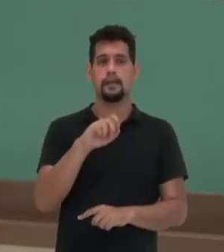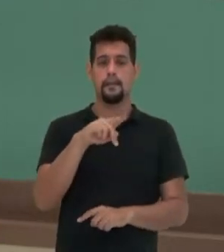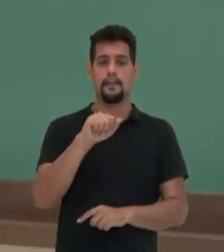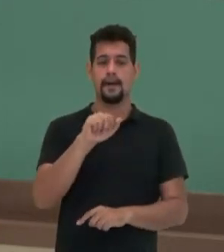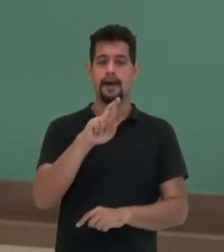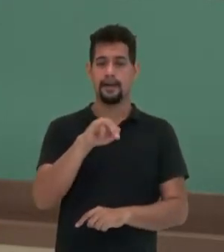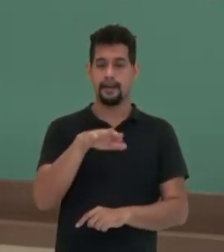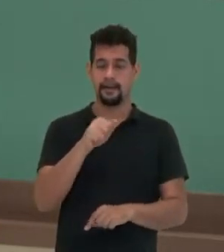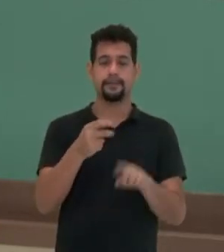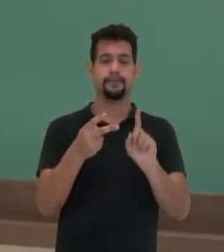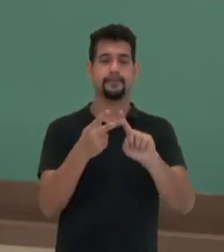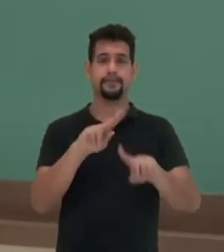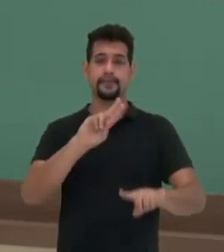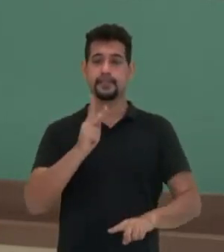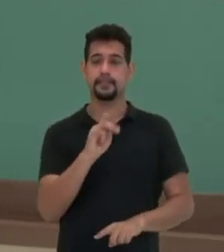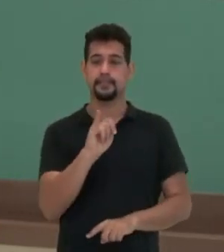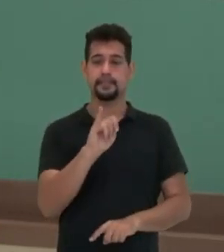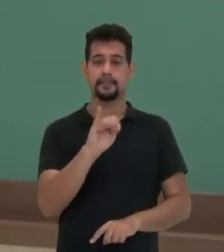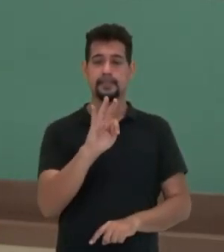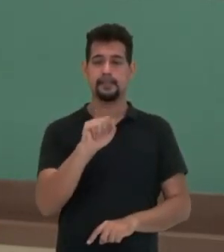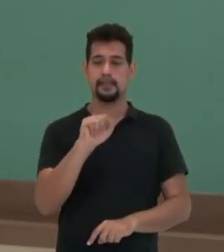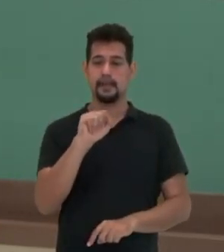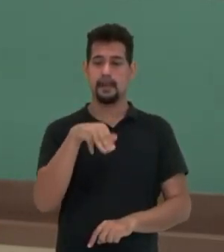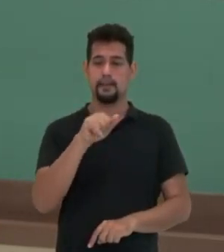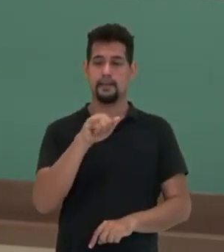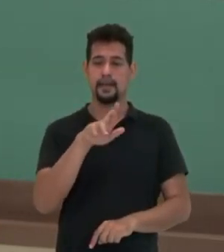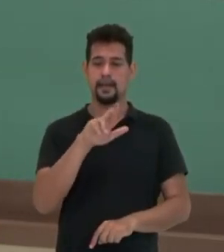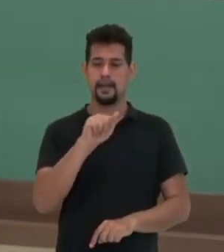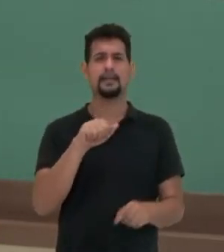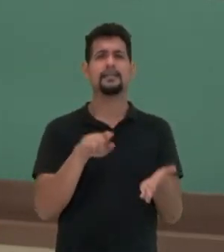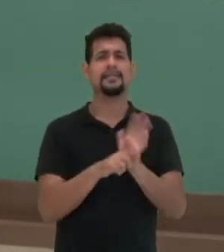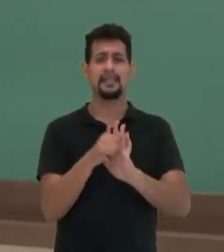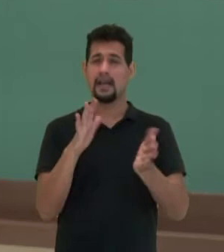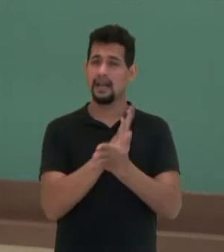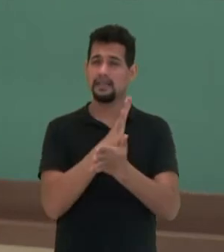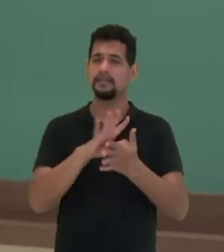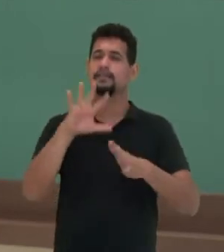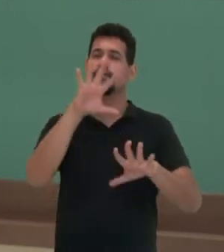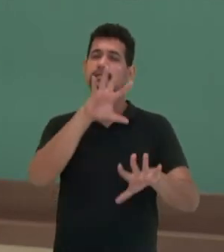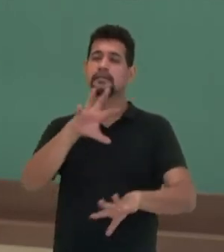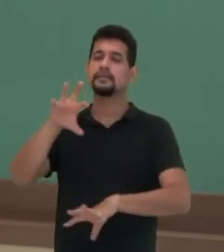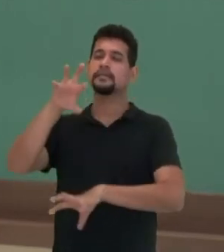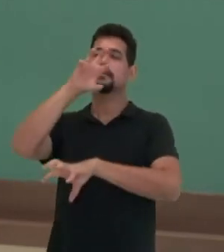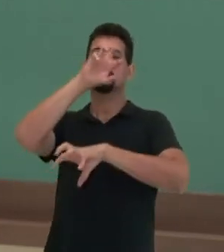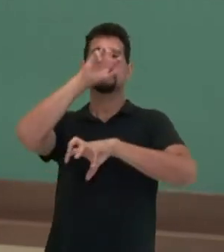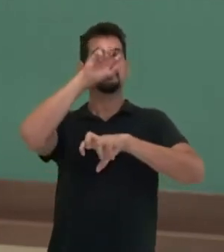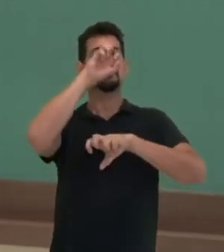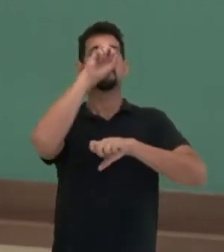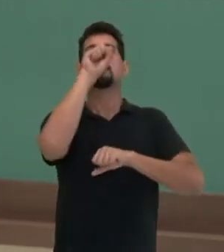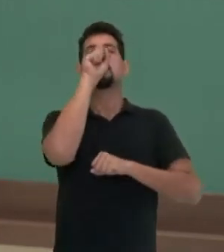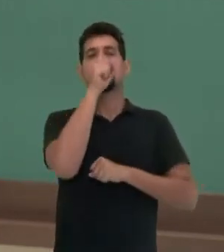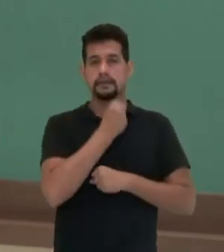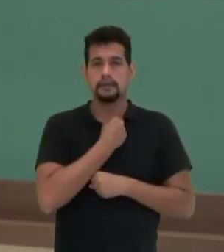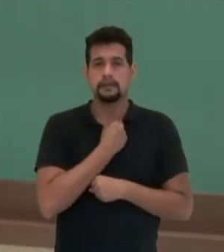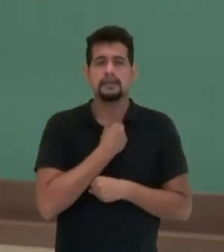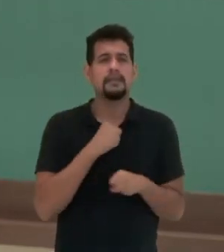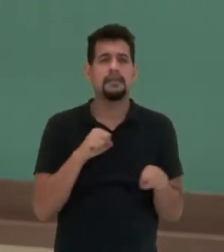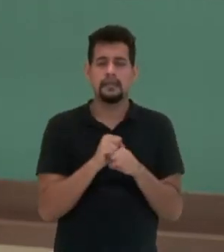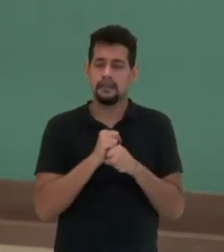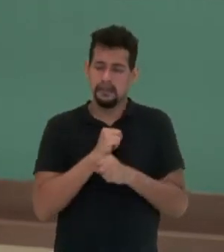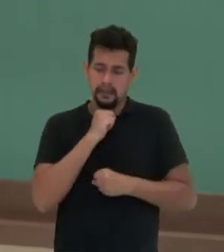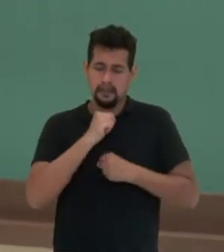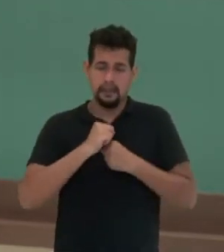histamina. E o que eles fazem? Quando algo estranho entra no nosso corpo, esse mastócito ele vem e ele